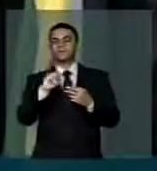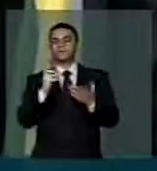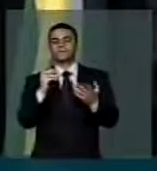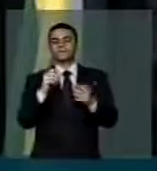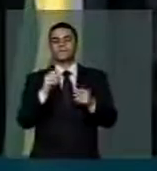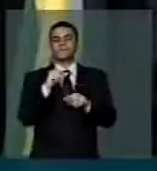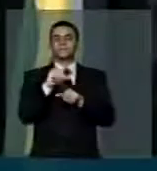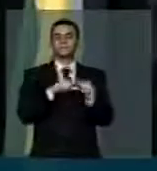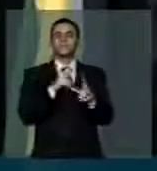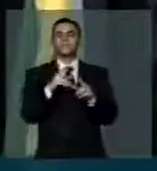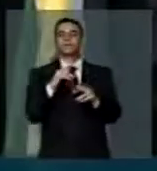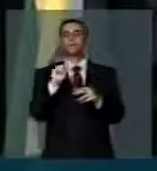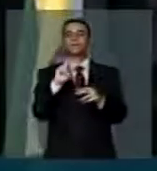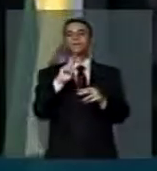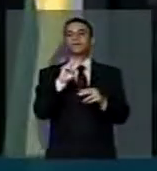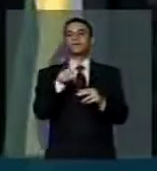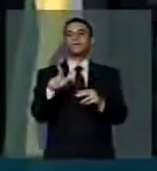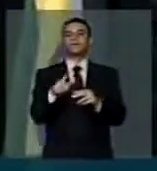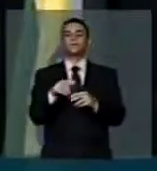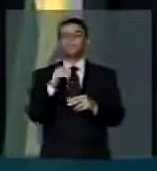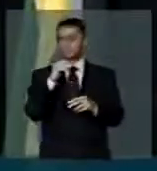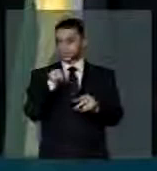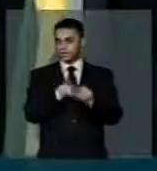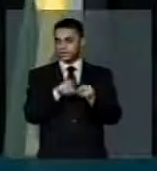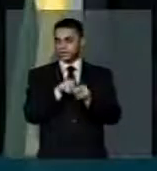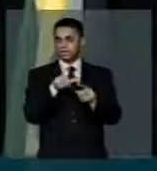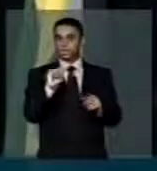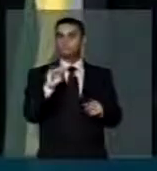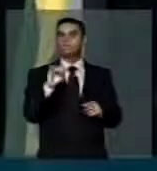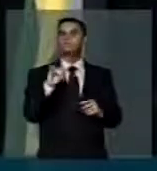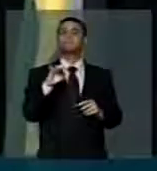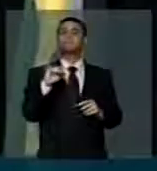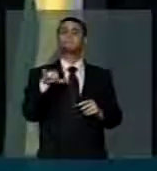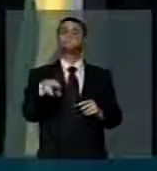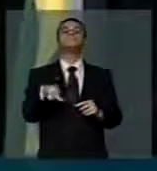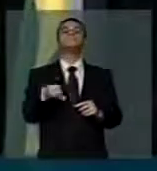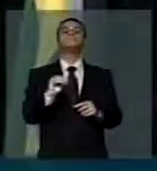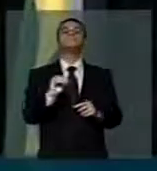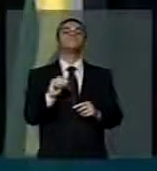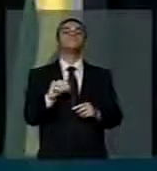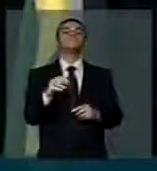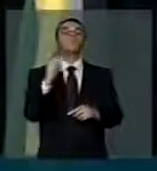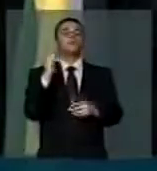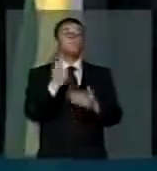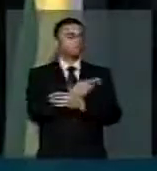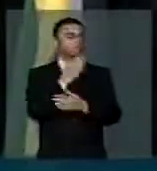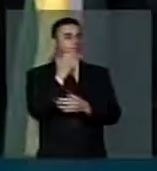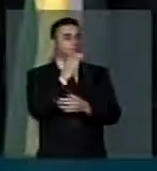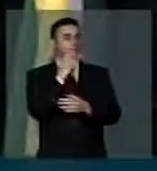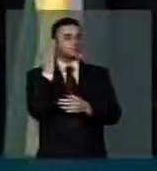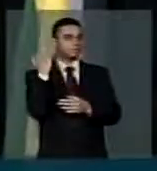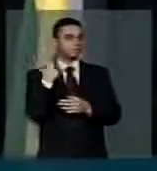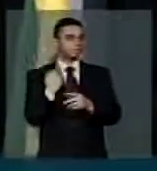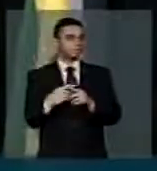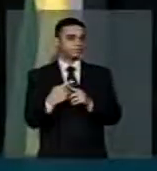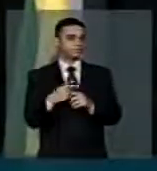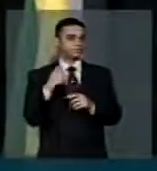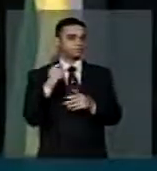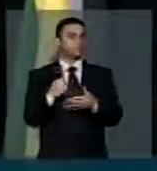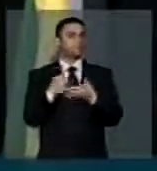verdadeiro cartel. Na área da indústria de laticínio também isso ocorreu recentemente, com o BNDES financiando